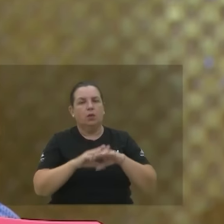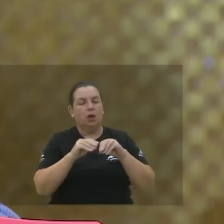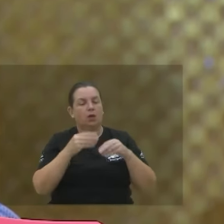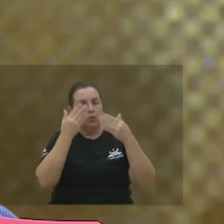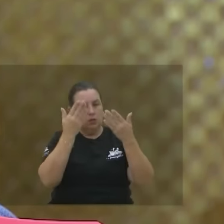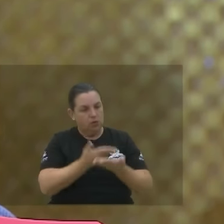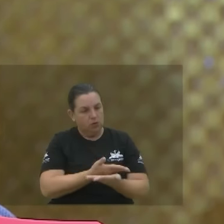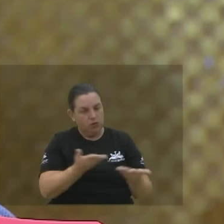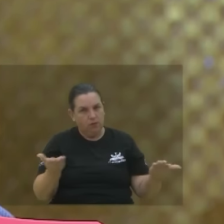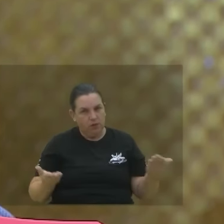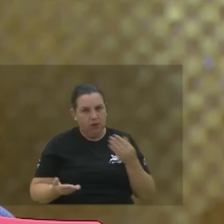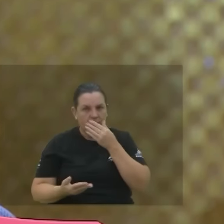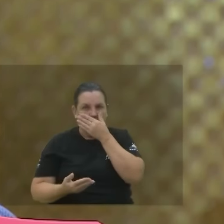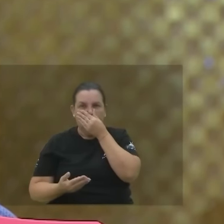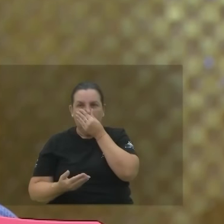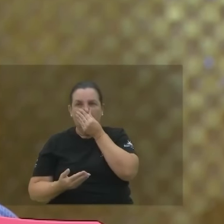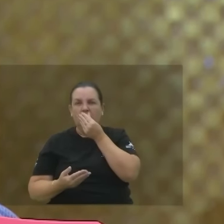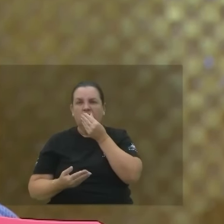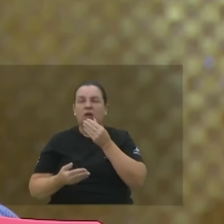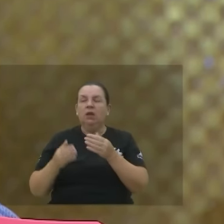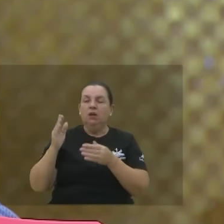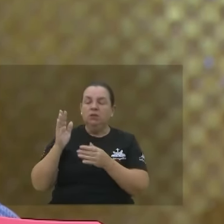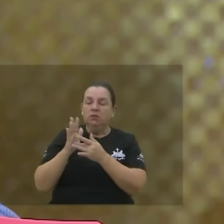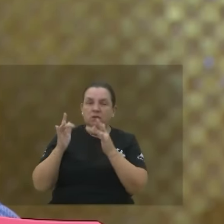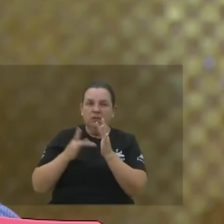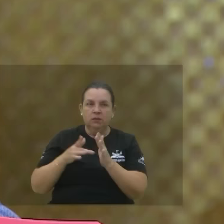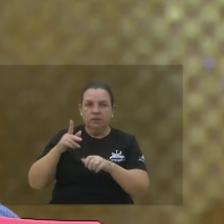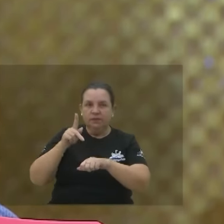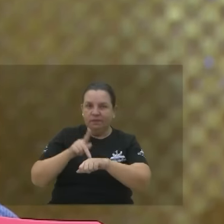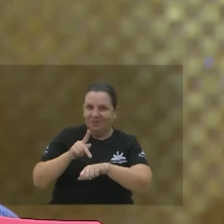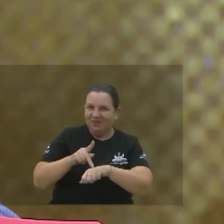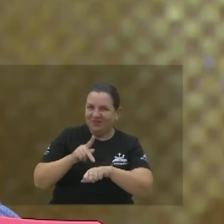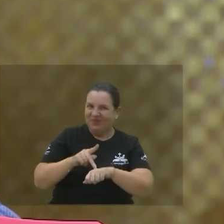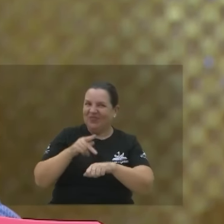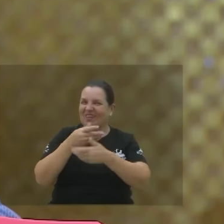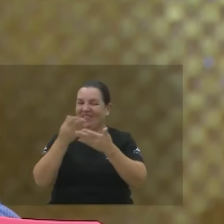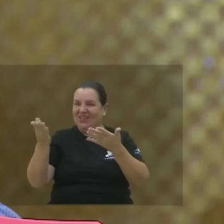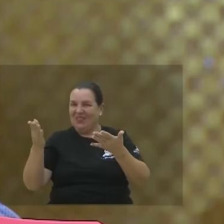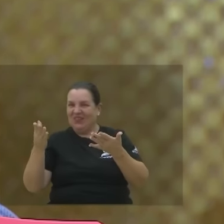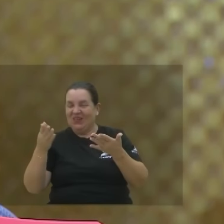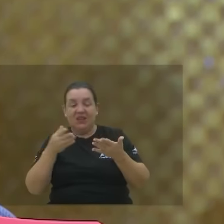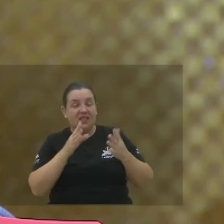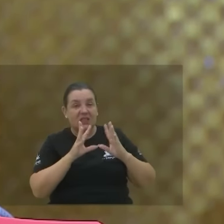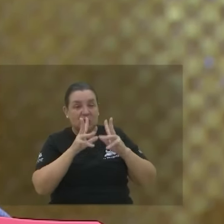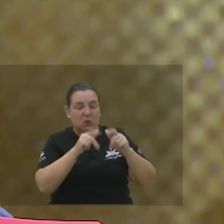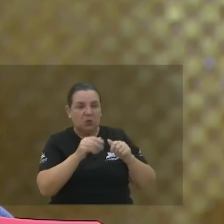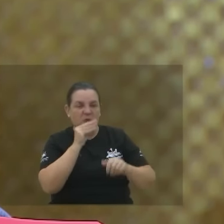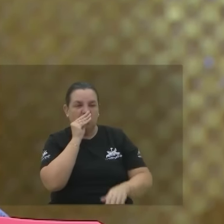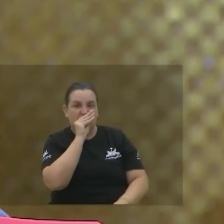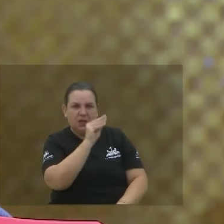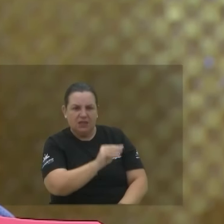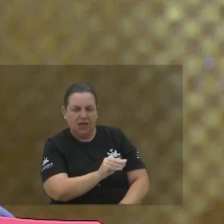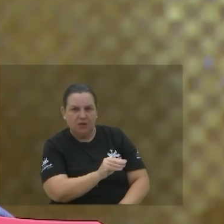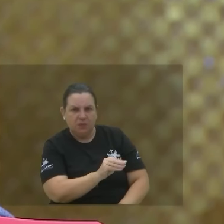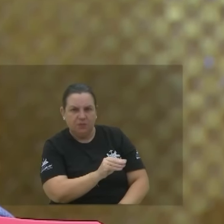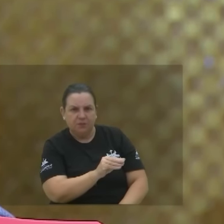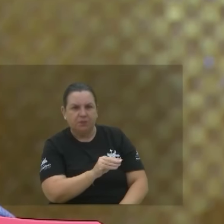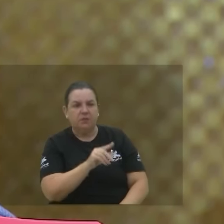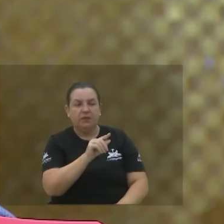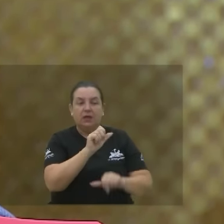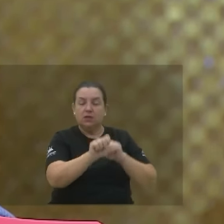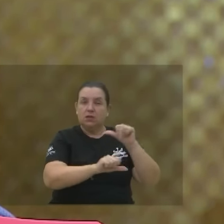de vós. Jesus é a pedra que vós, os construtores, desprezastes, e que